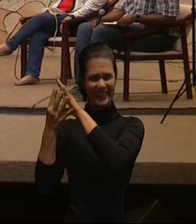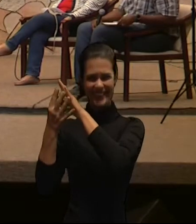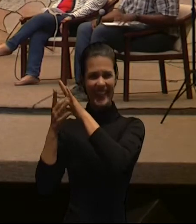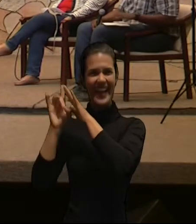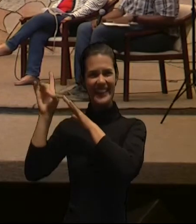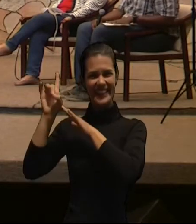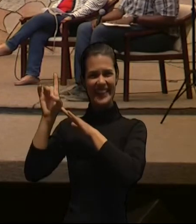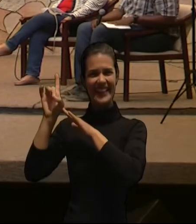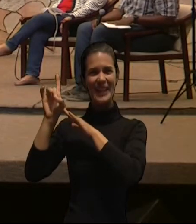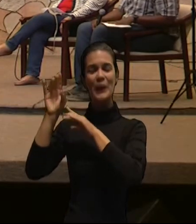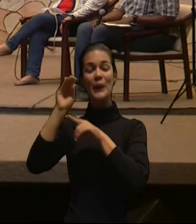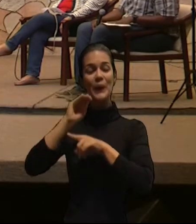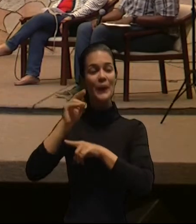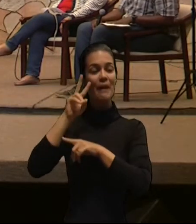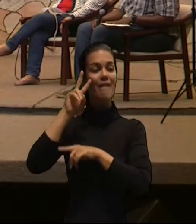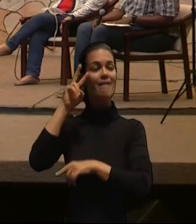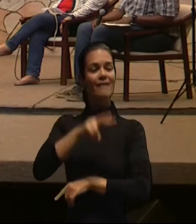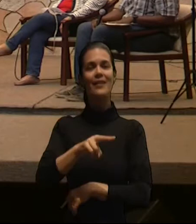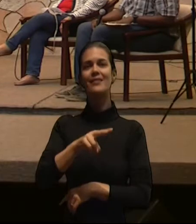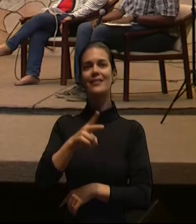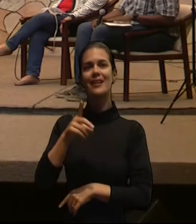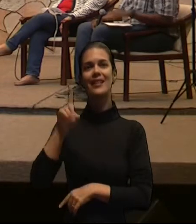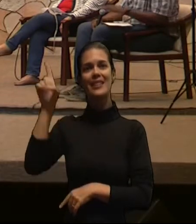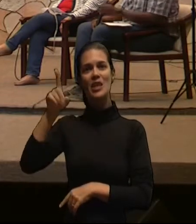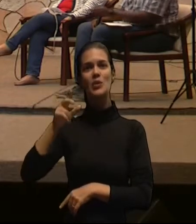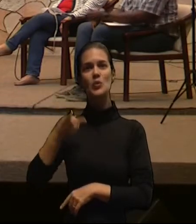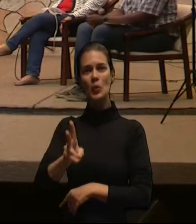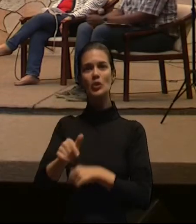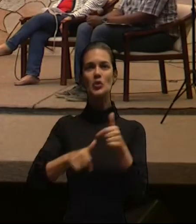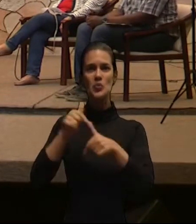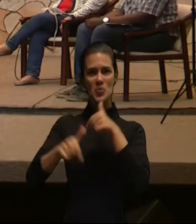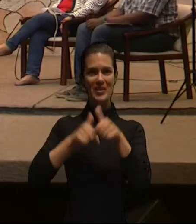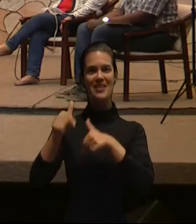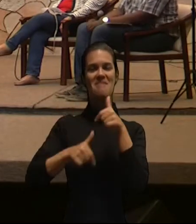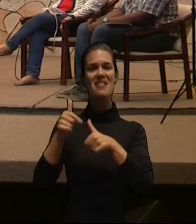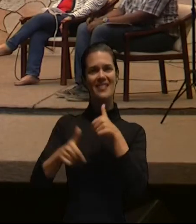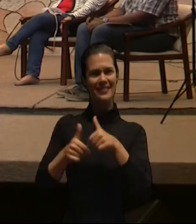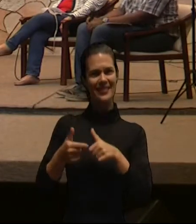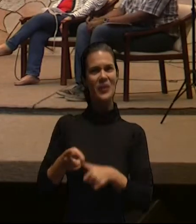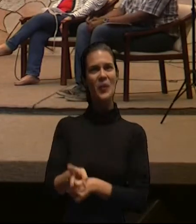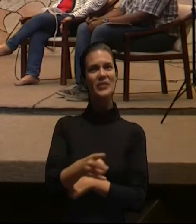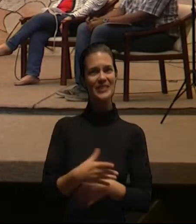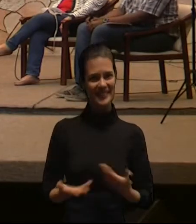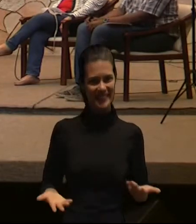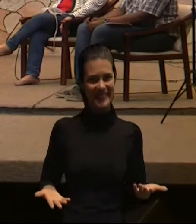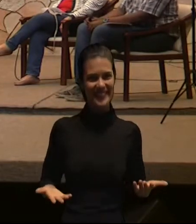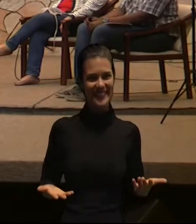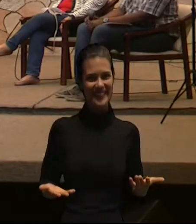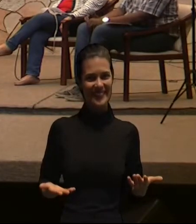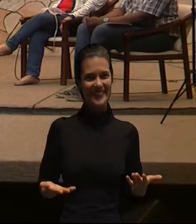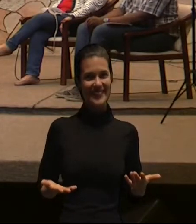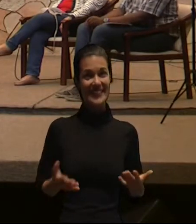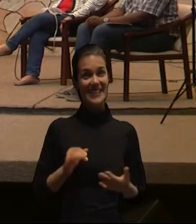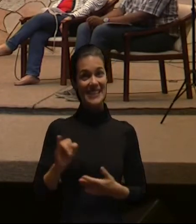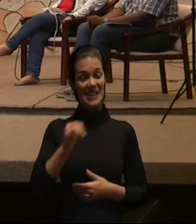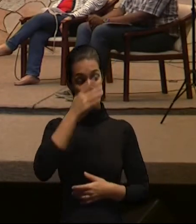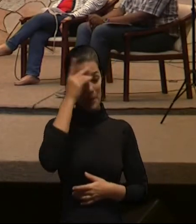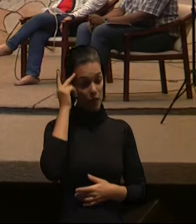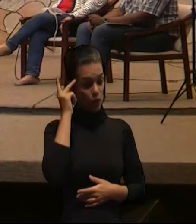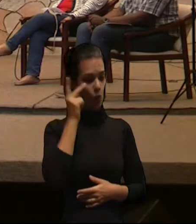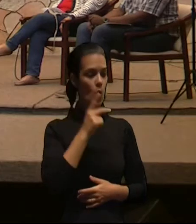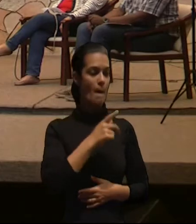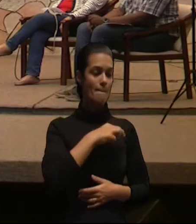alcance deste alvo que o povo de Deus trabalha, que o Senhor está trabalhando. E você é missionário, você que é membro do